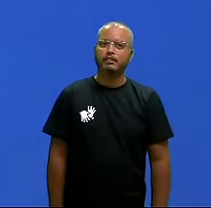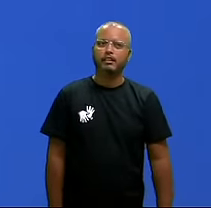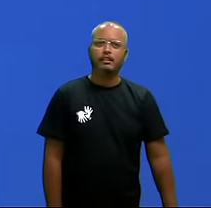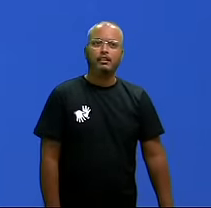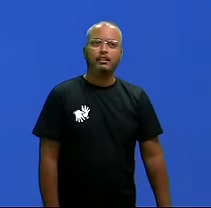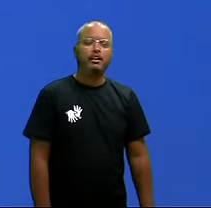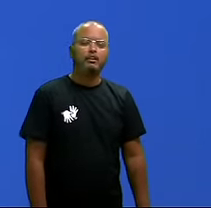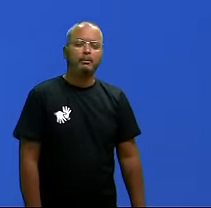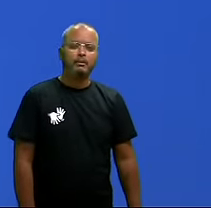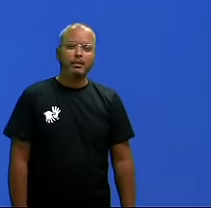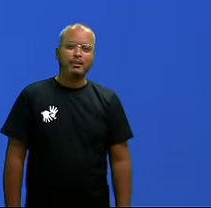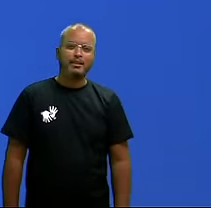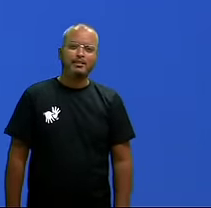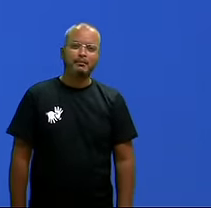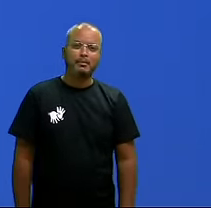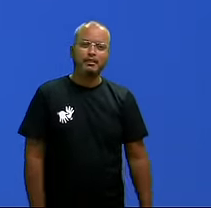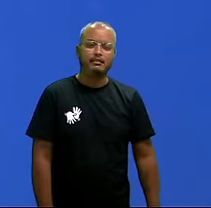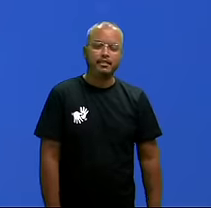Pastor,